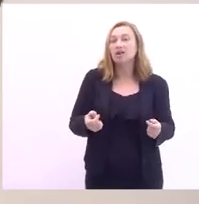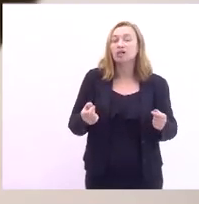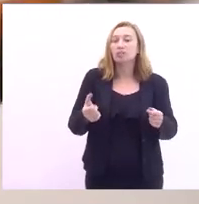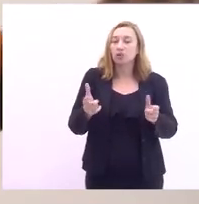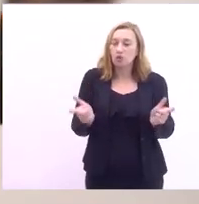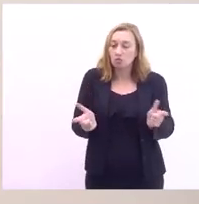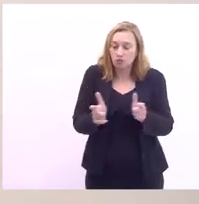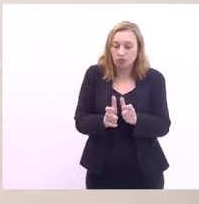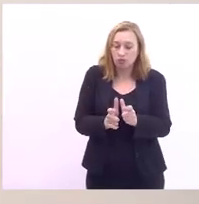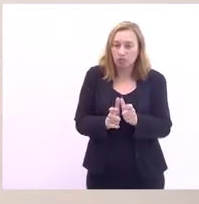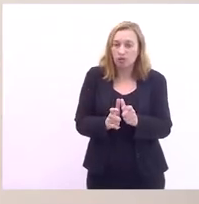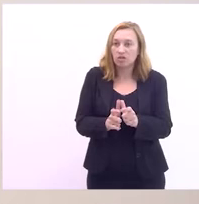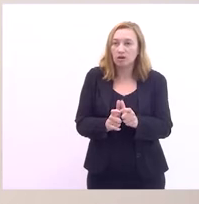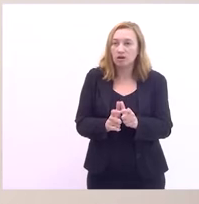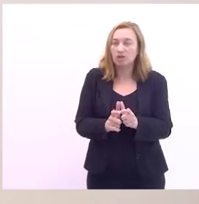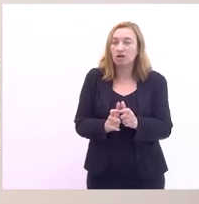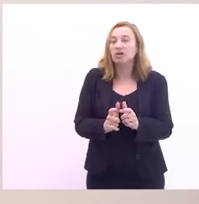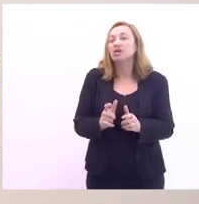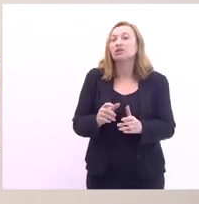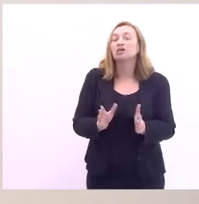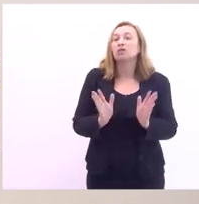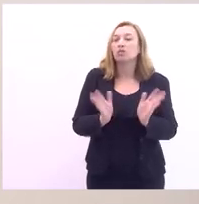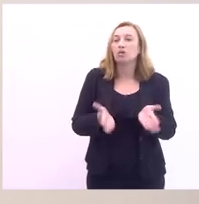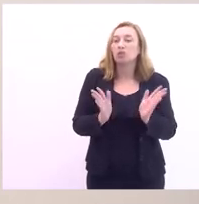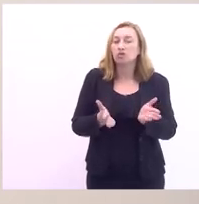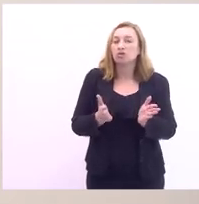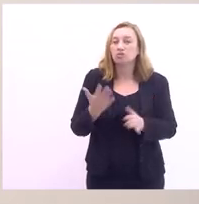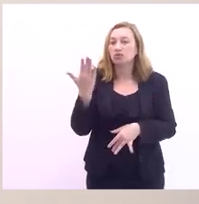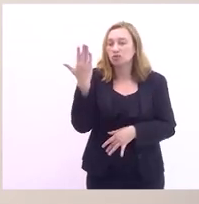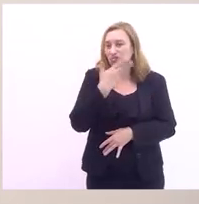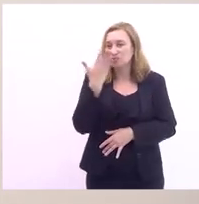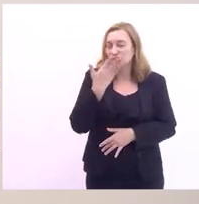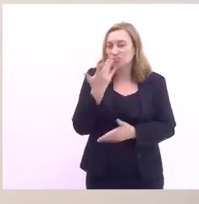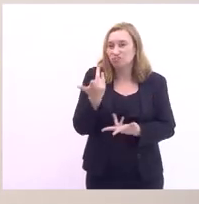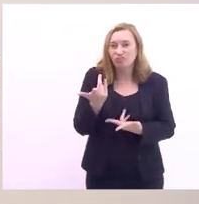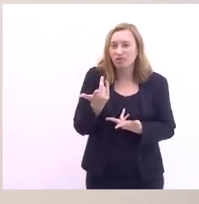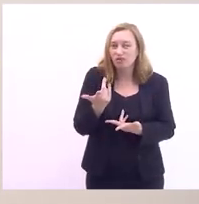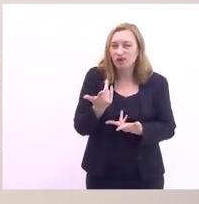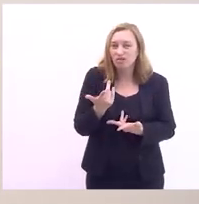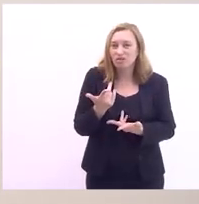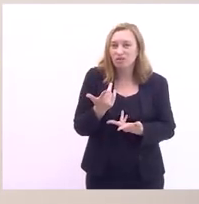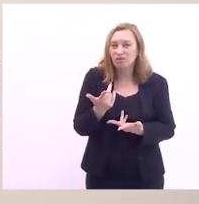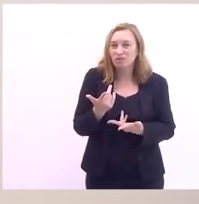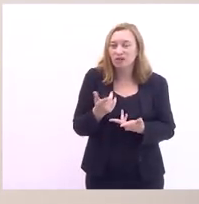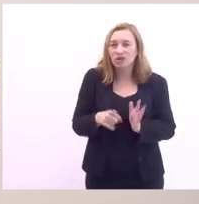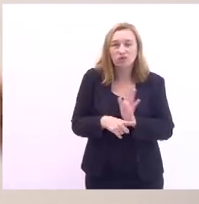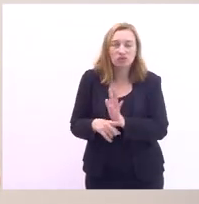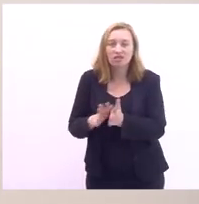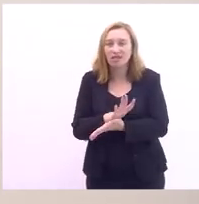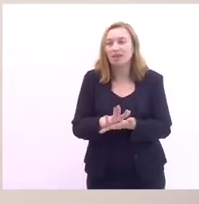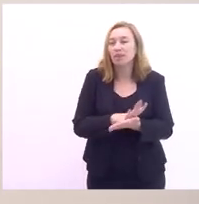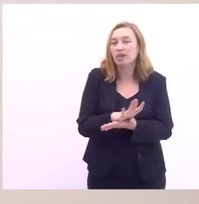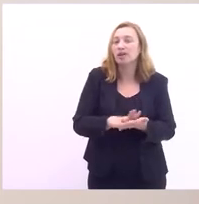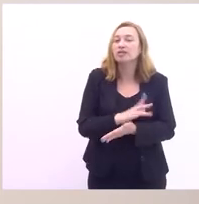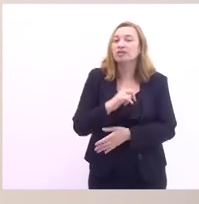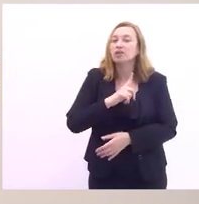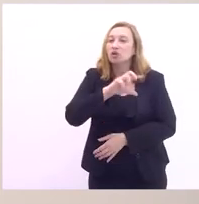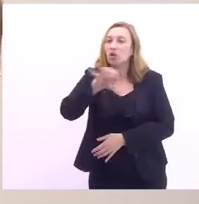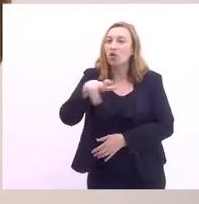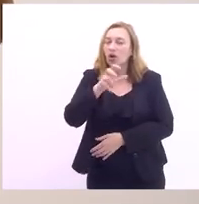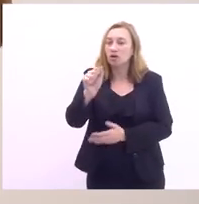teve a sede da Enel lá e hoje nós nos vemos completamente desguarnecidos. Eu tenho loja aqui no centro do Rio,